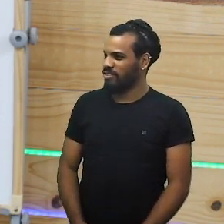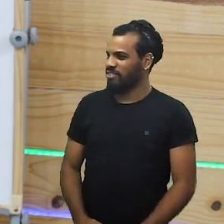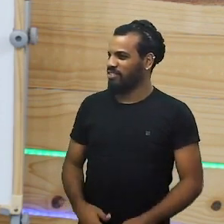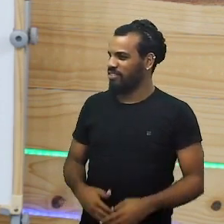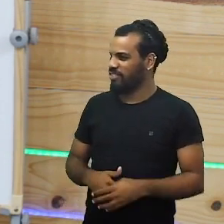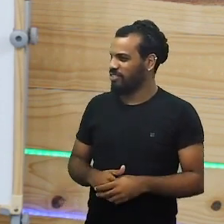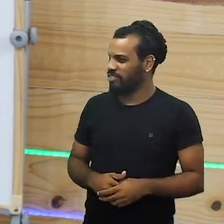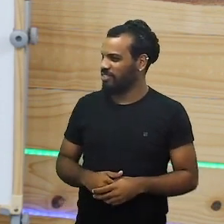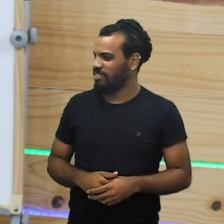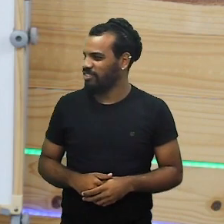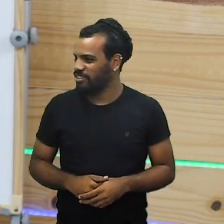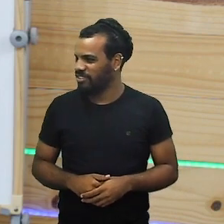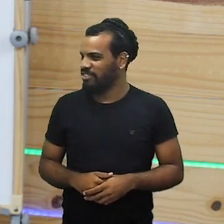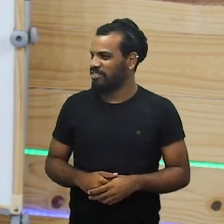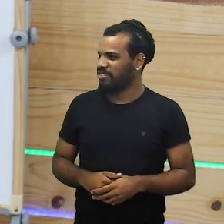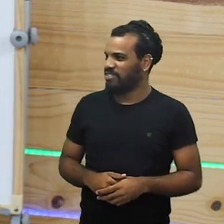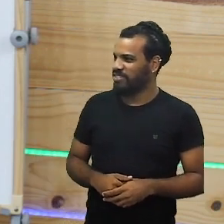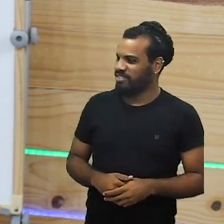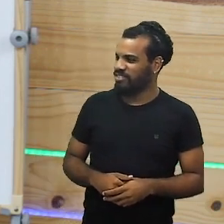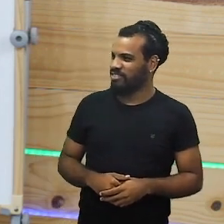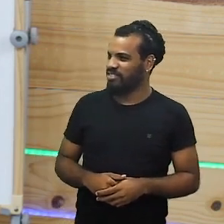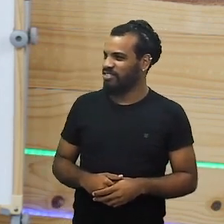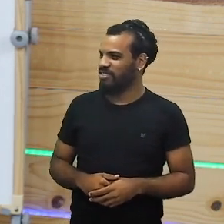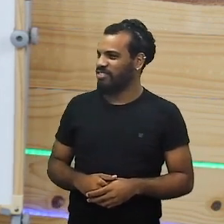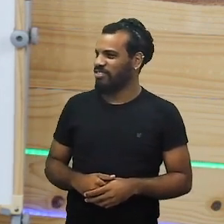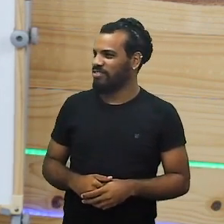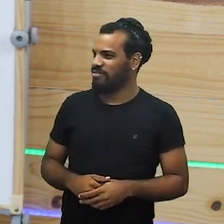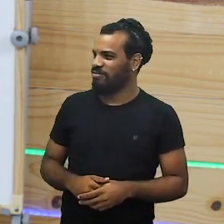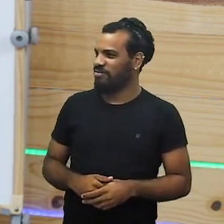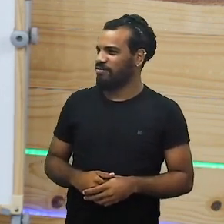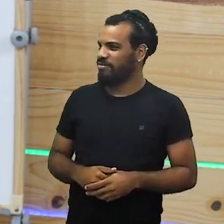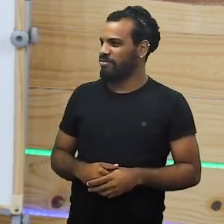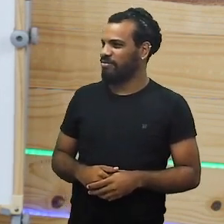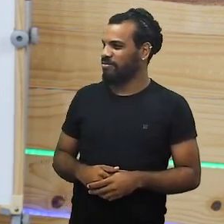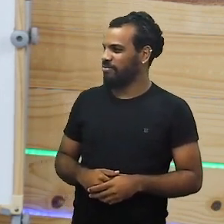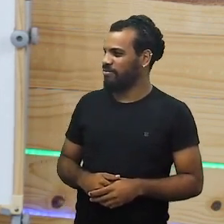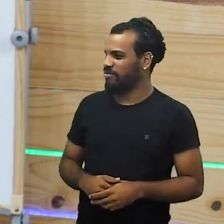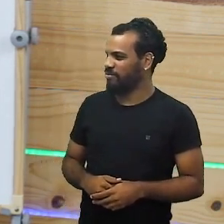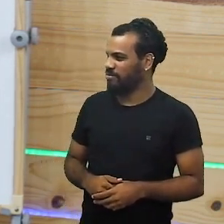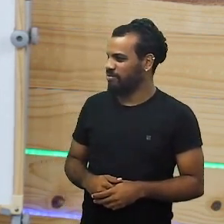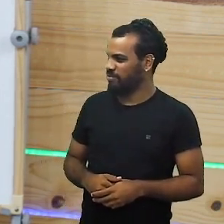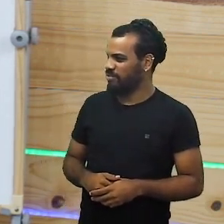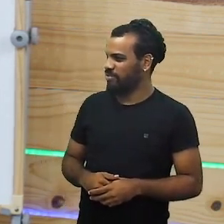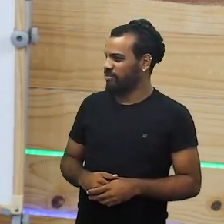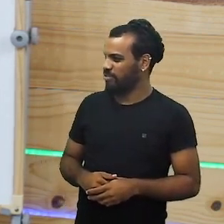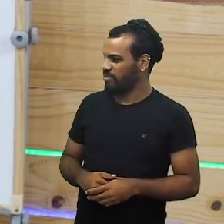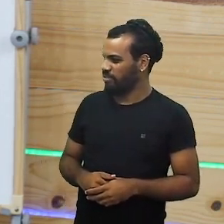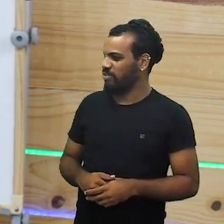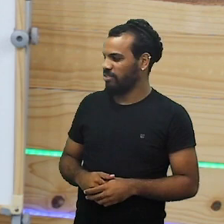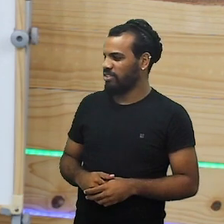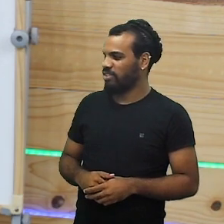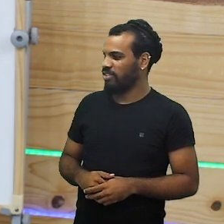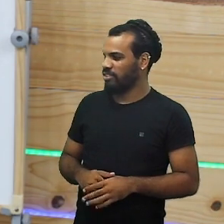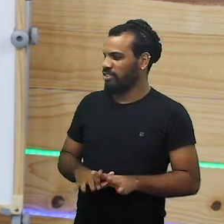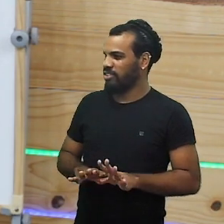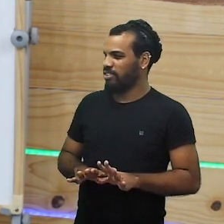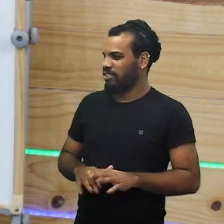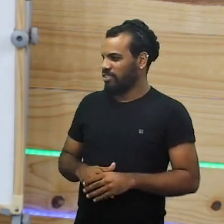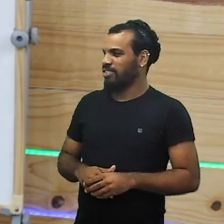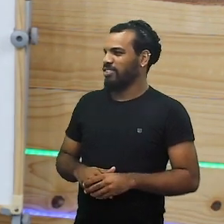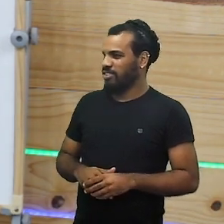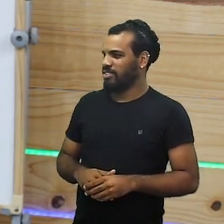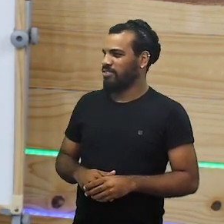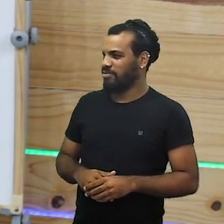de raiz quadrada, olha que legal, 9 menos 2 dá 7 elevado ao